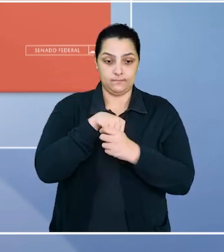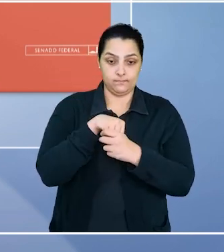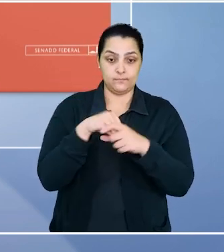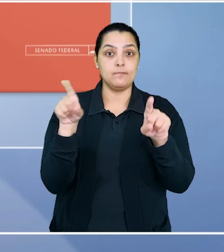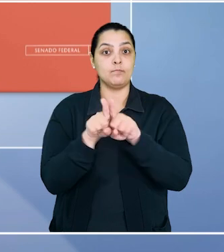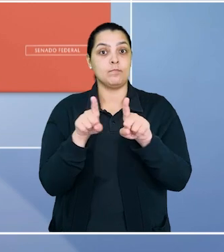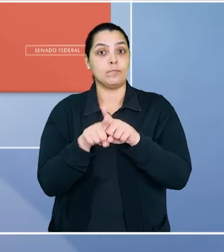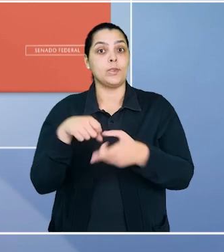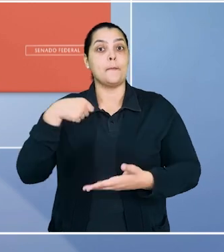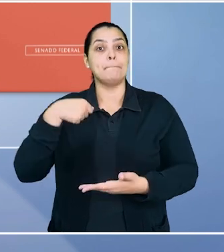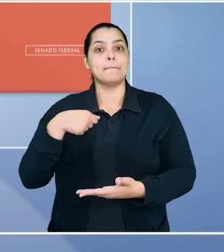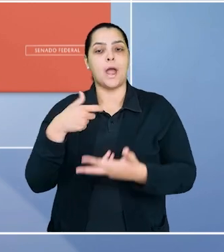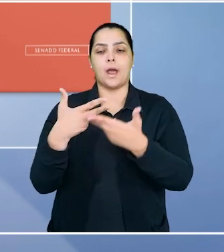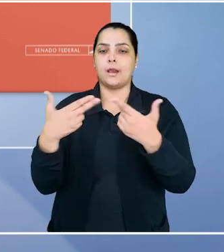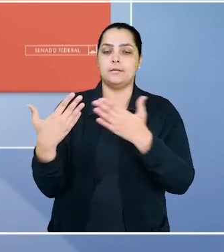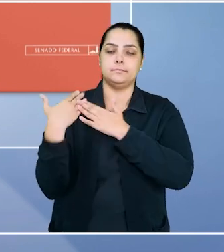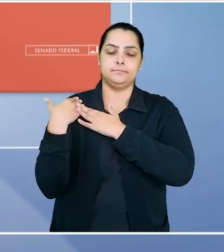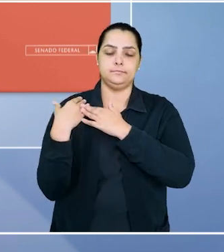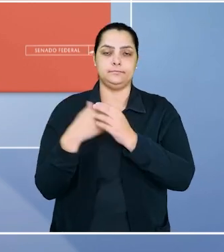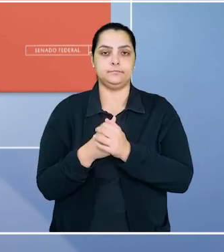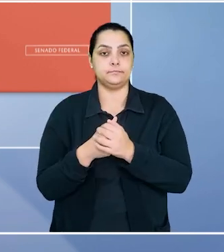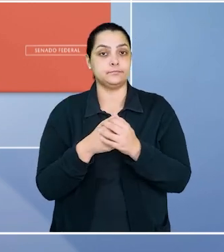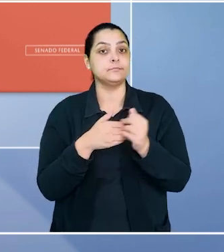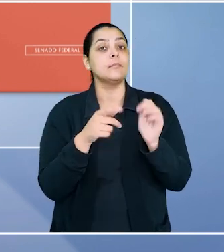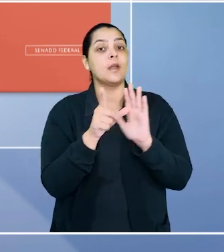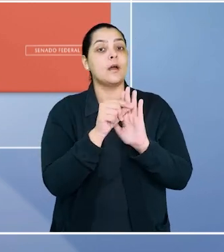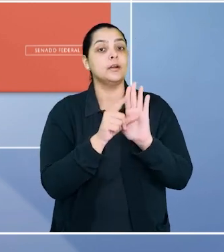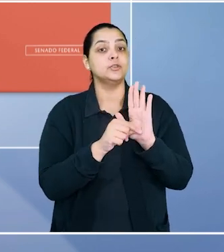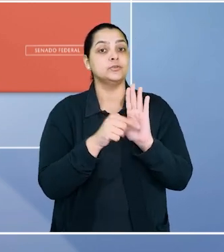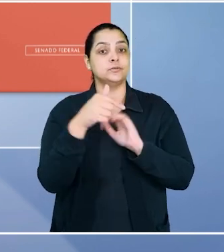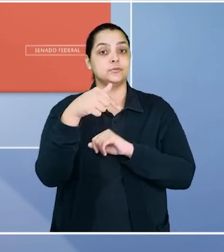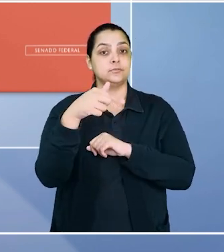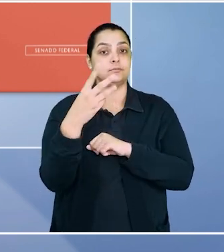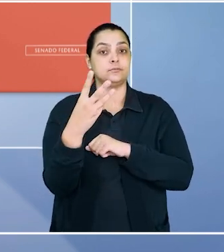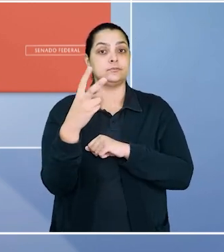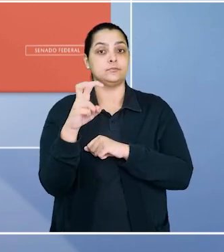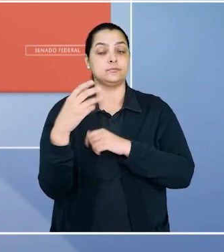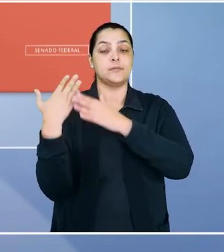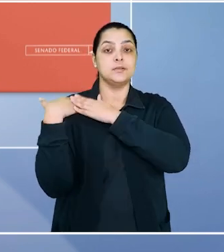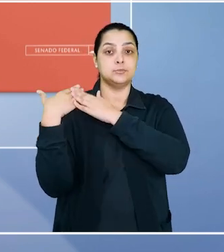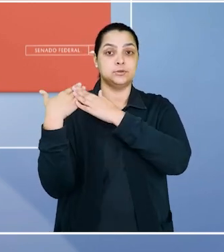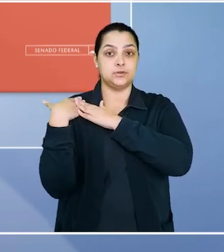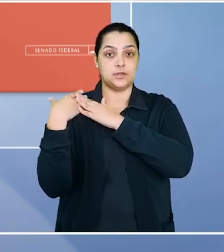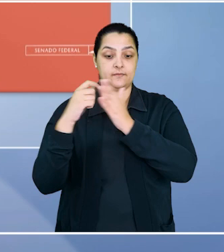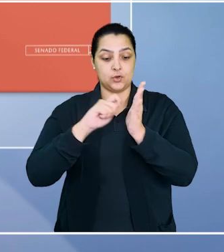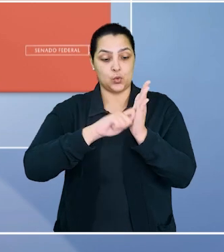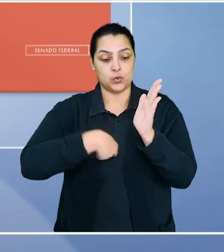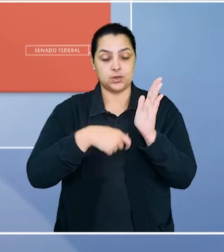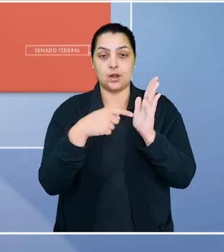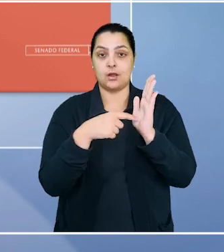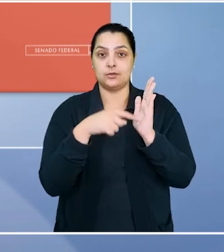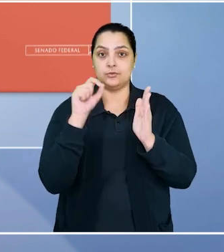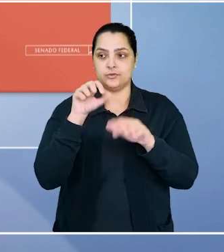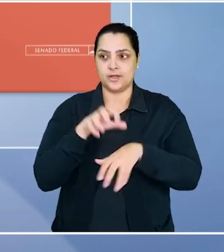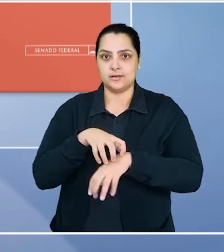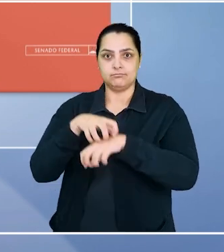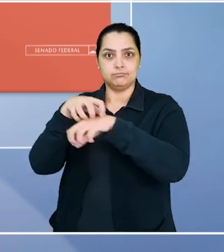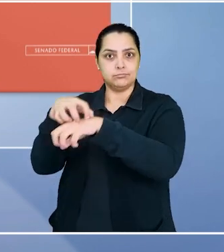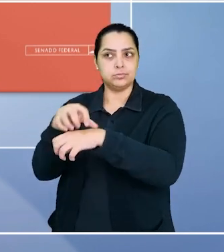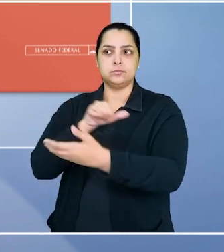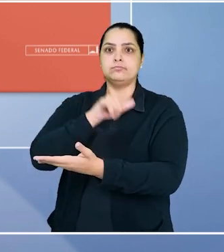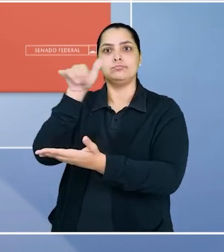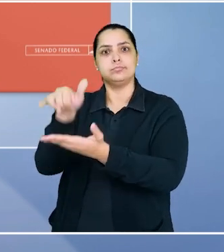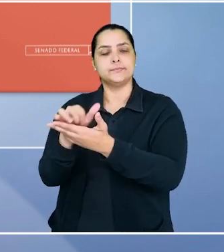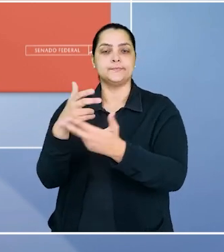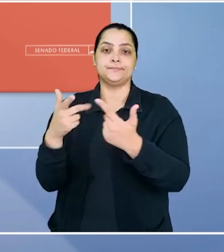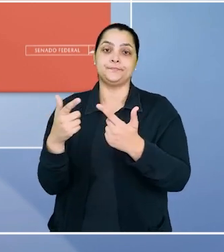às bagagens. Já o artigo 735 diz que a responsabilidade contratual do transportador pelo acidente